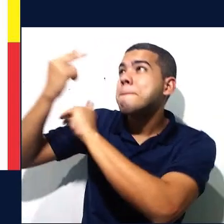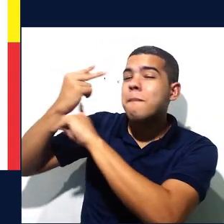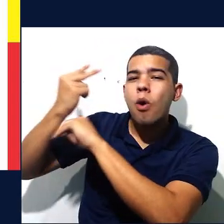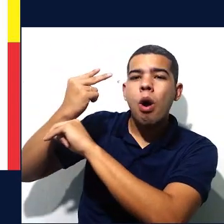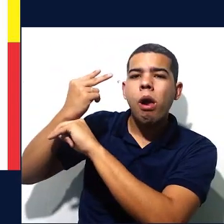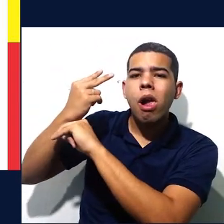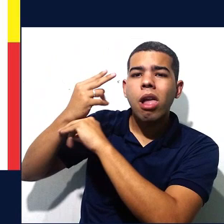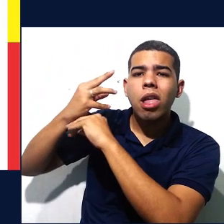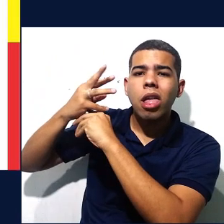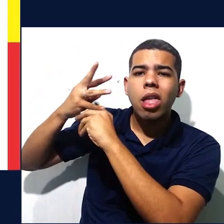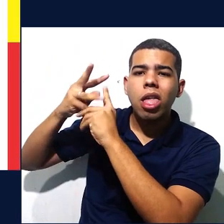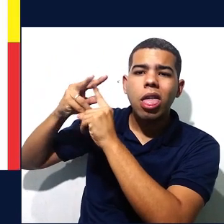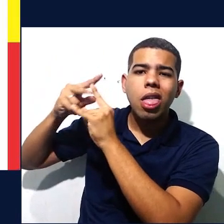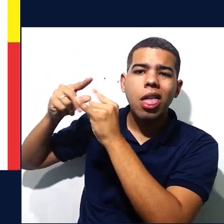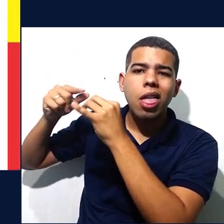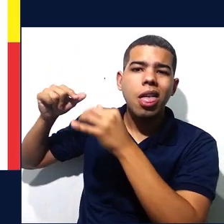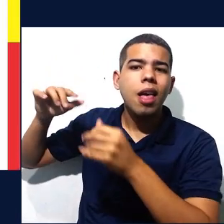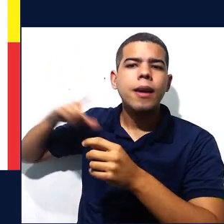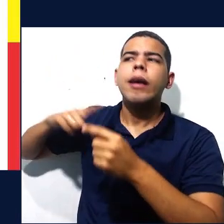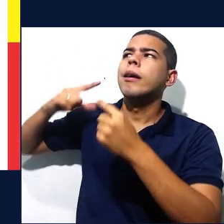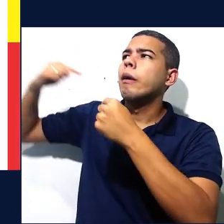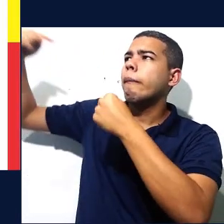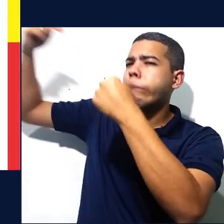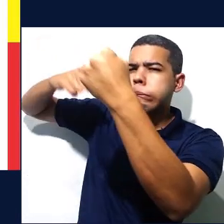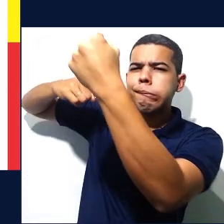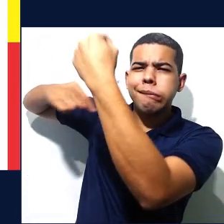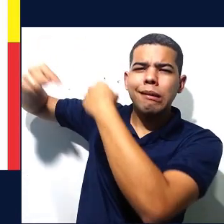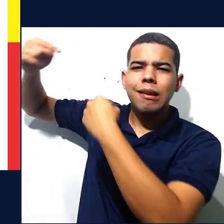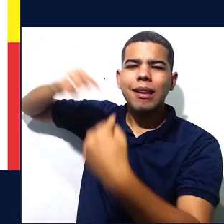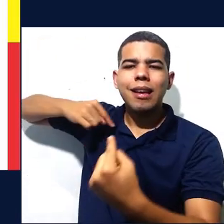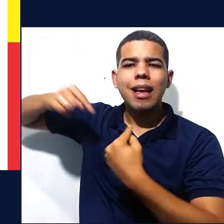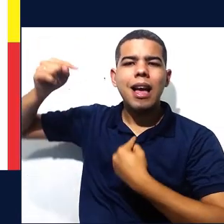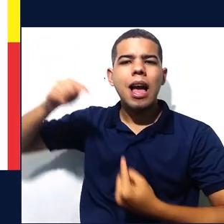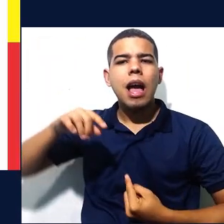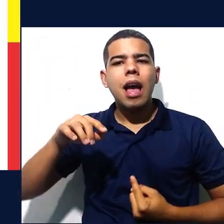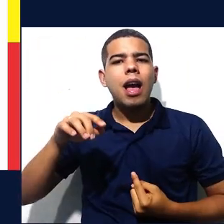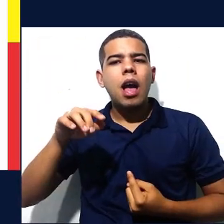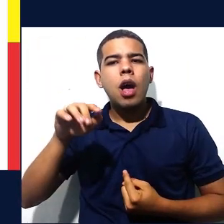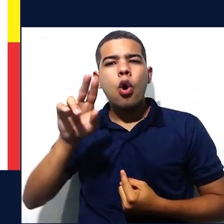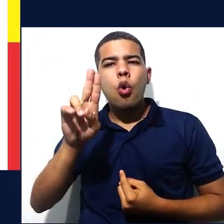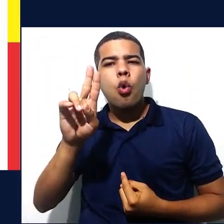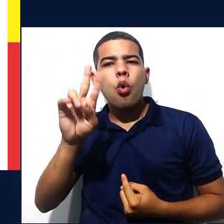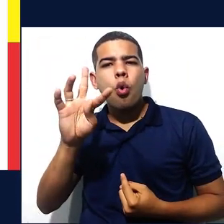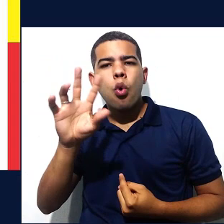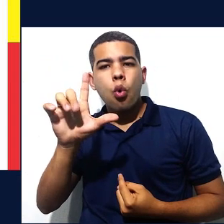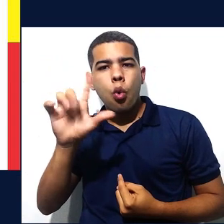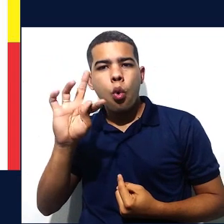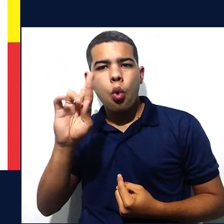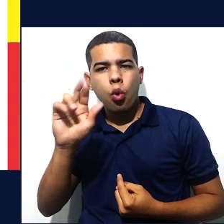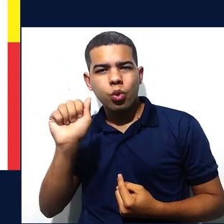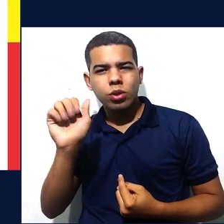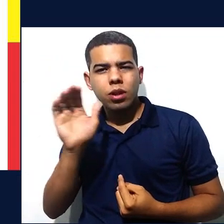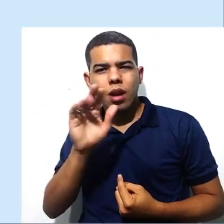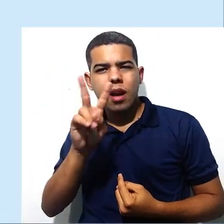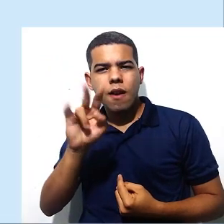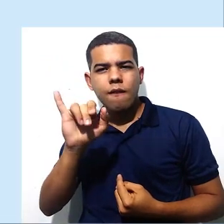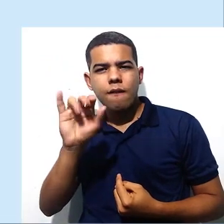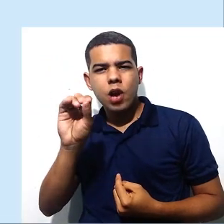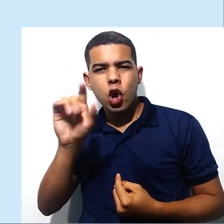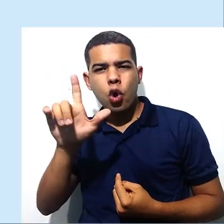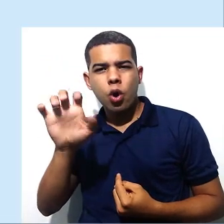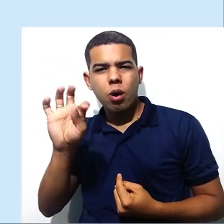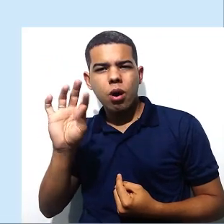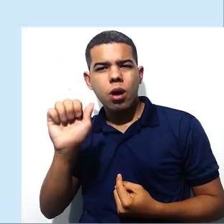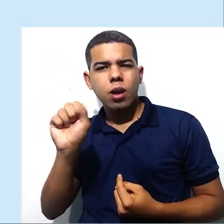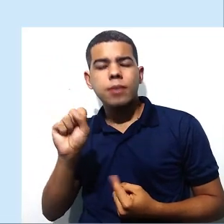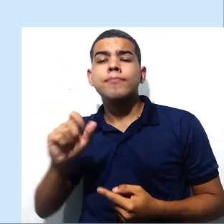passa muitos raios ultravioletas, o que acaba comprometendo a vida na Terra. Qual